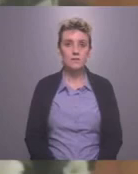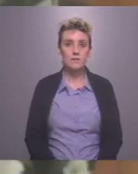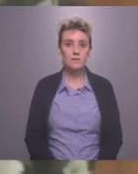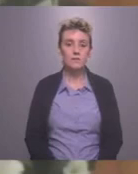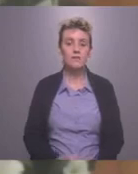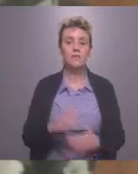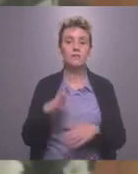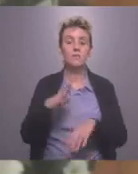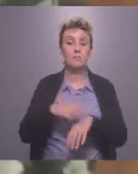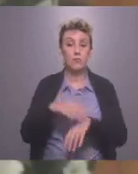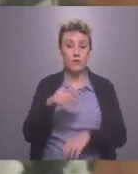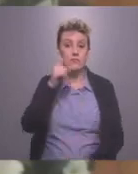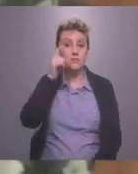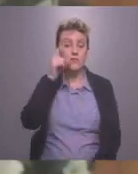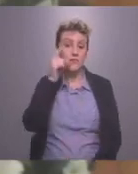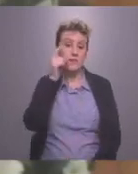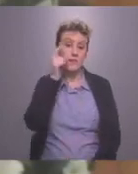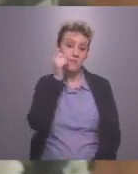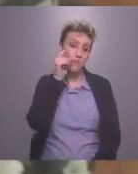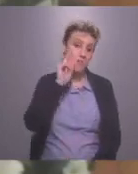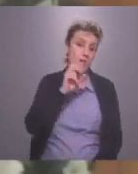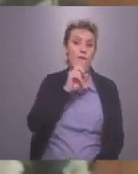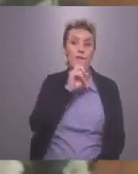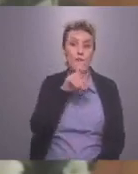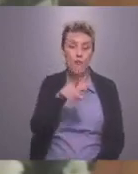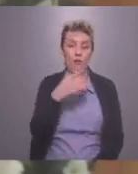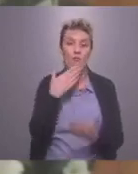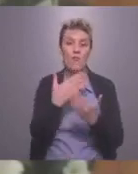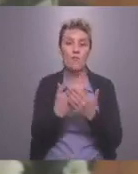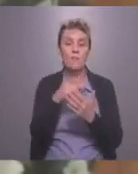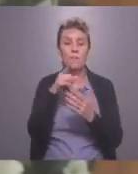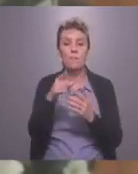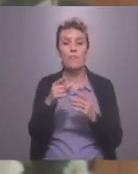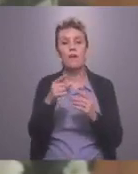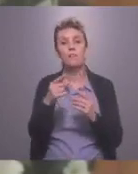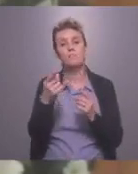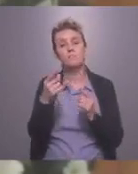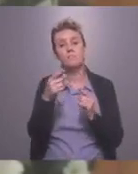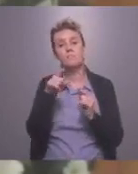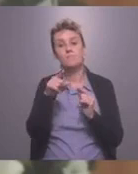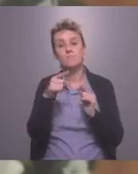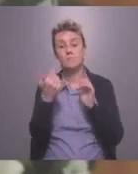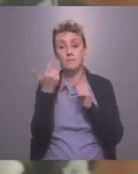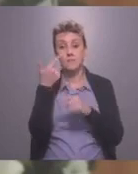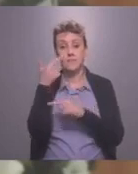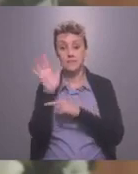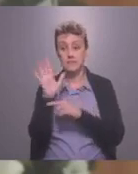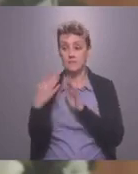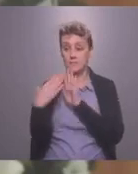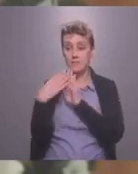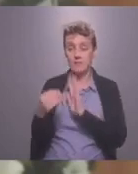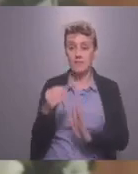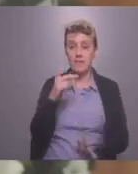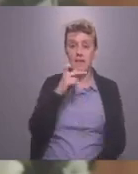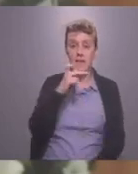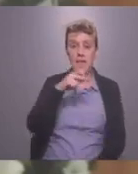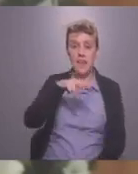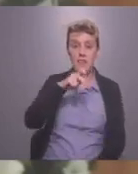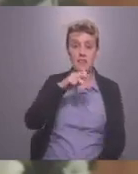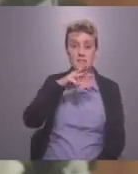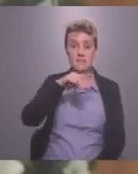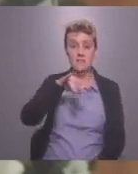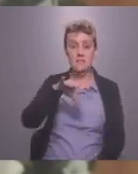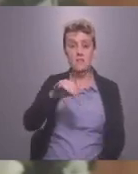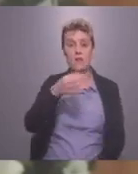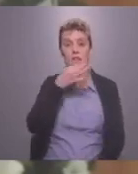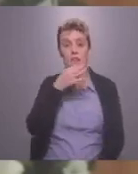Sejam profetas de Jesus e, a exemplo de Ana e Simeão, falem dele a seus netos e a toda a gente.